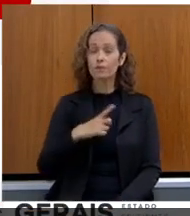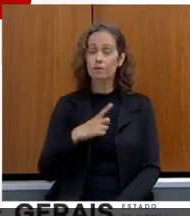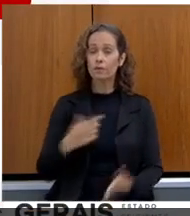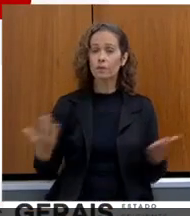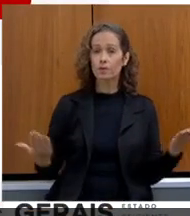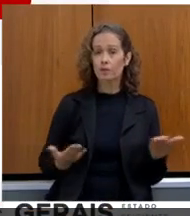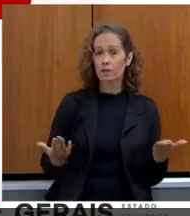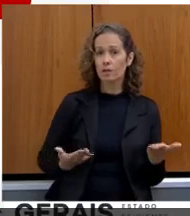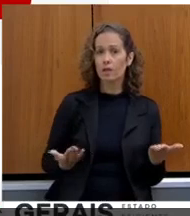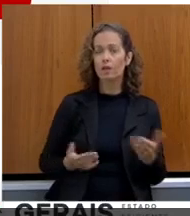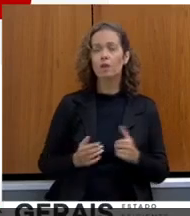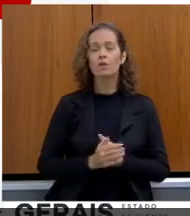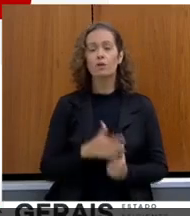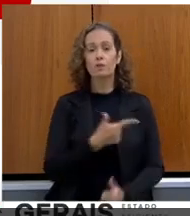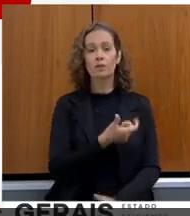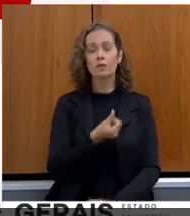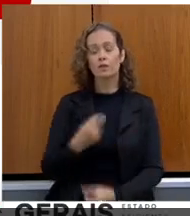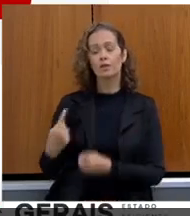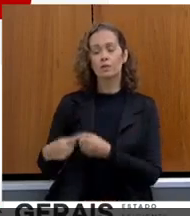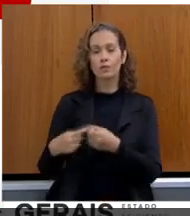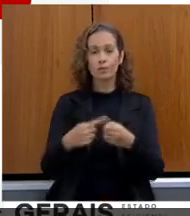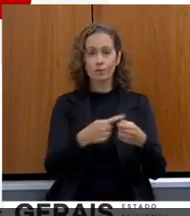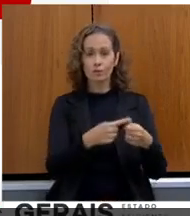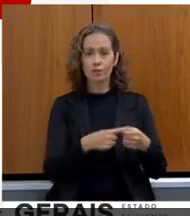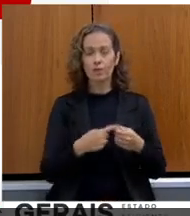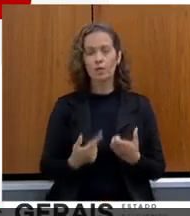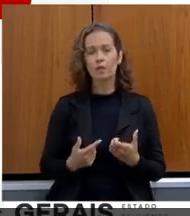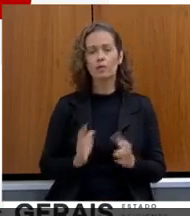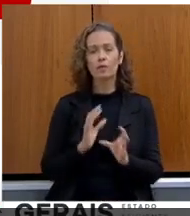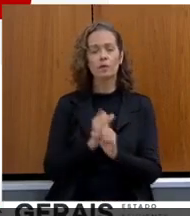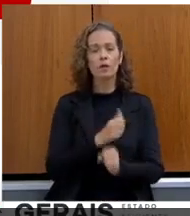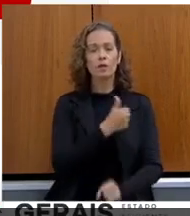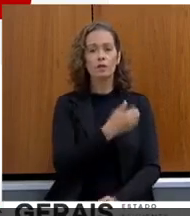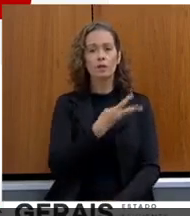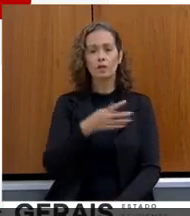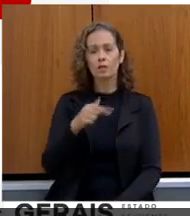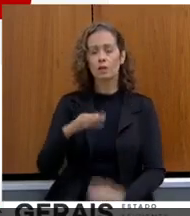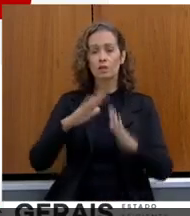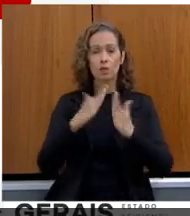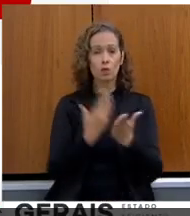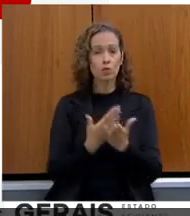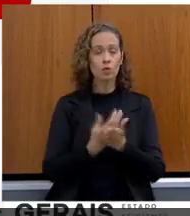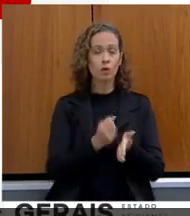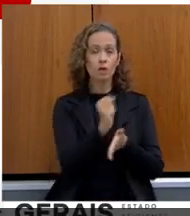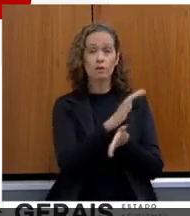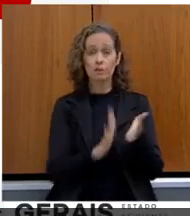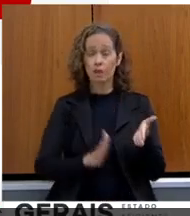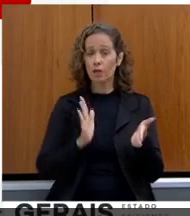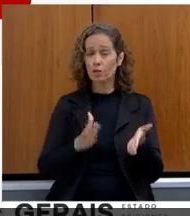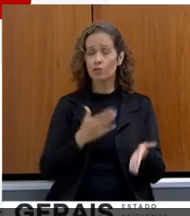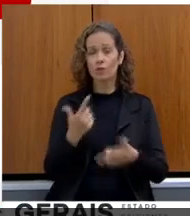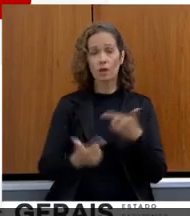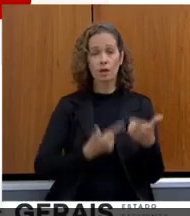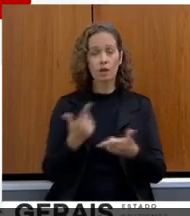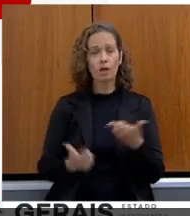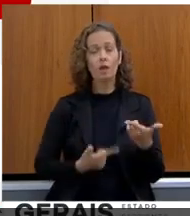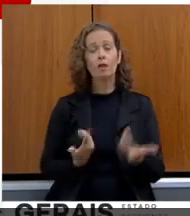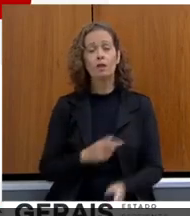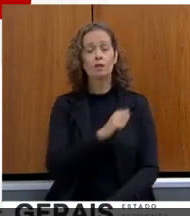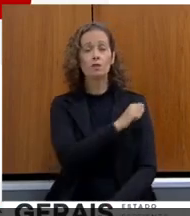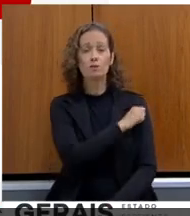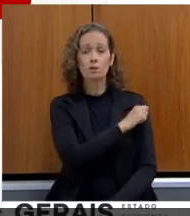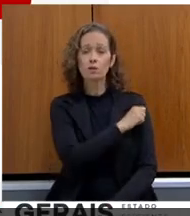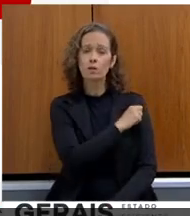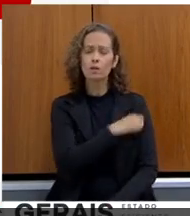agora né e operação 23 municípios com 147 escolas em atividade e esses estudantes ainda estão aí atualização